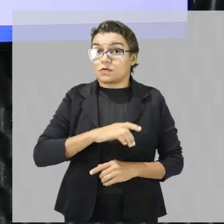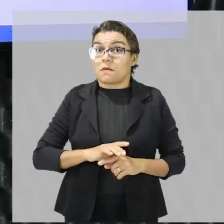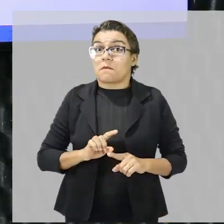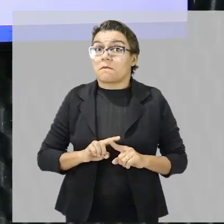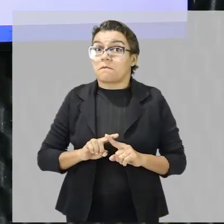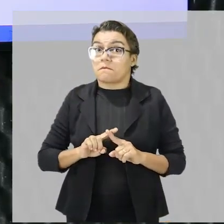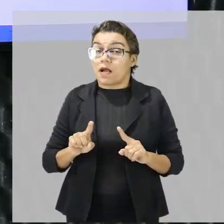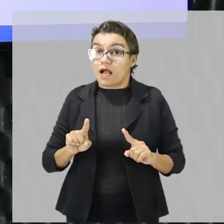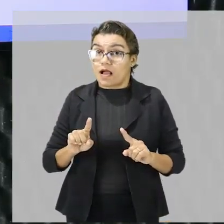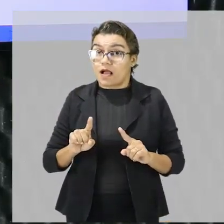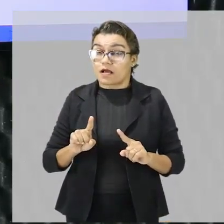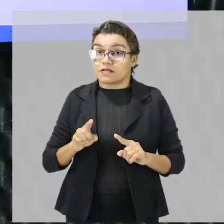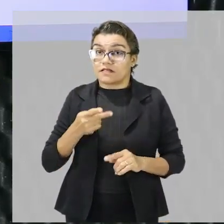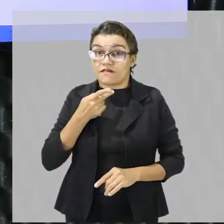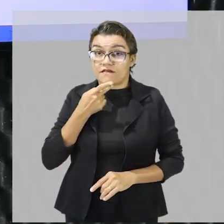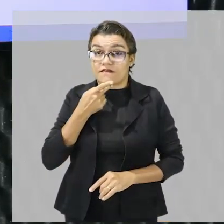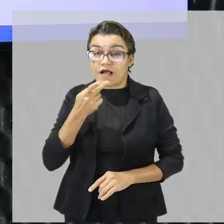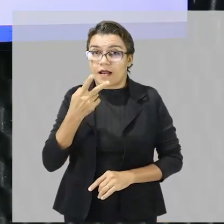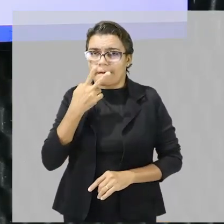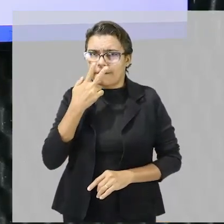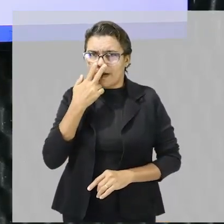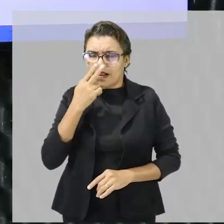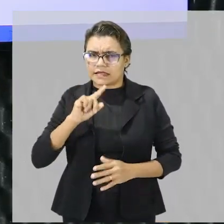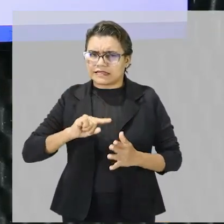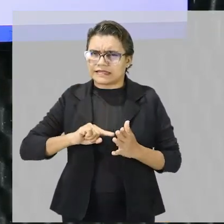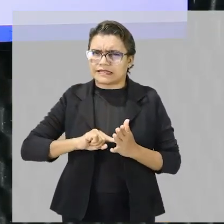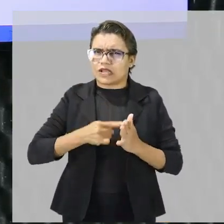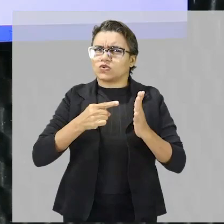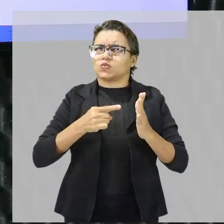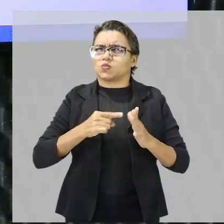fazer uma denúncia aqui em relação a esse texto.